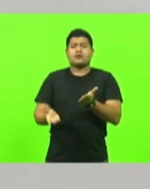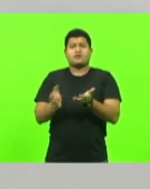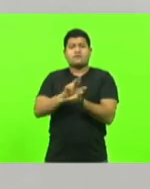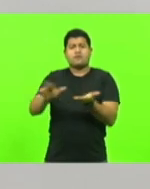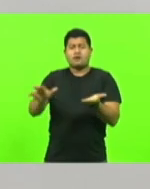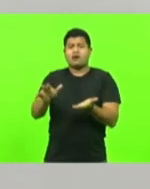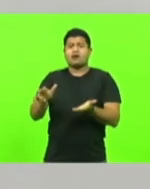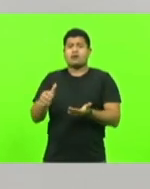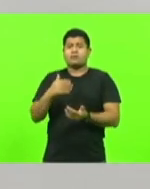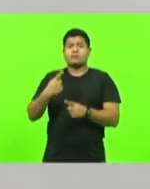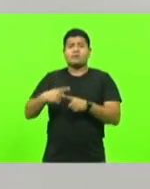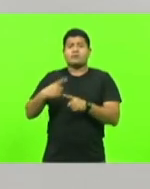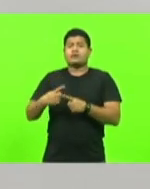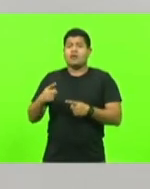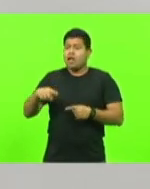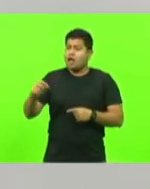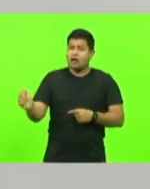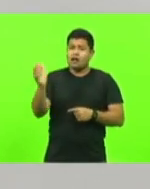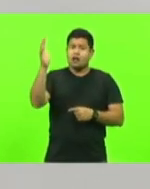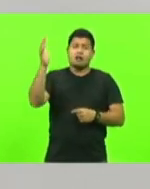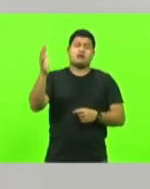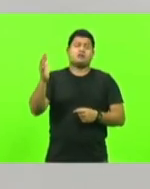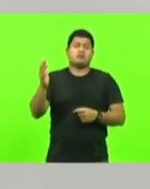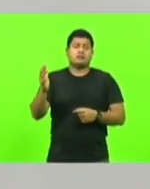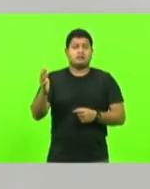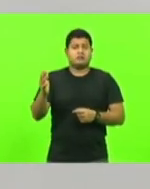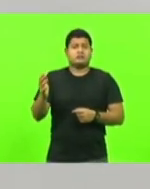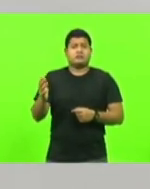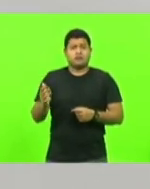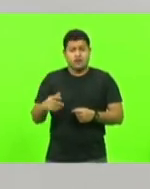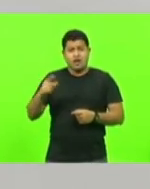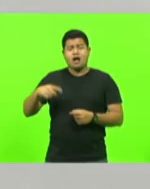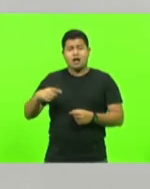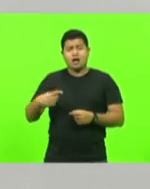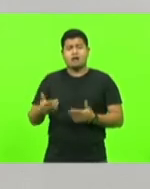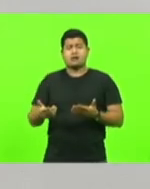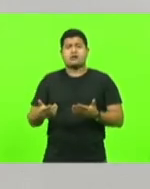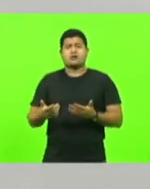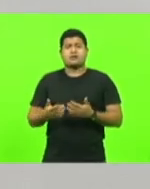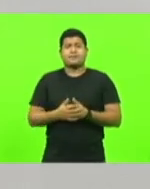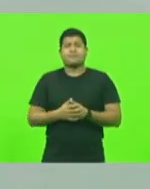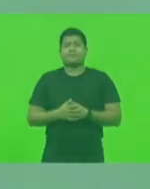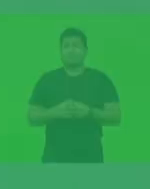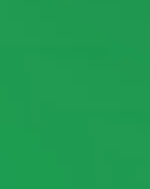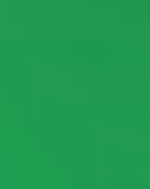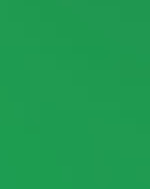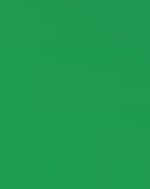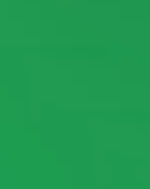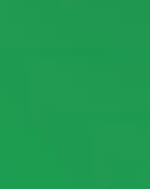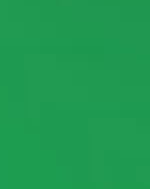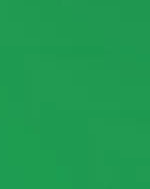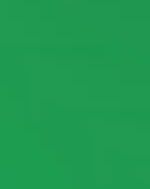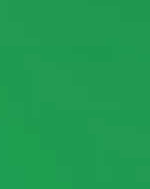porque isso custa caro para nação e além de custar caro para nação isso implica em morte